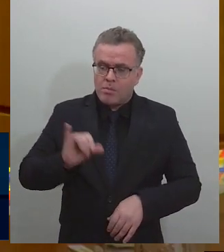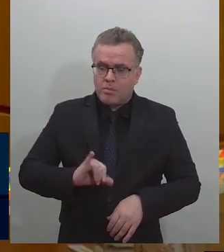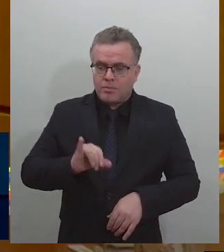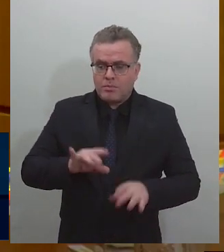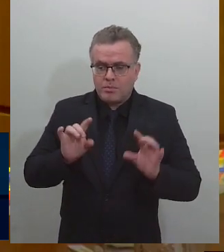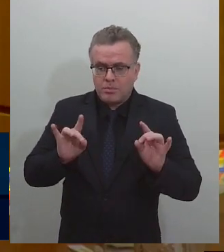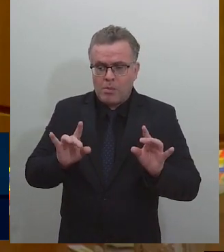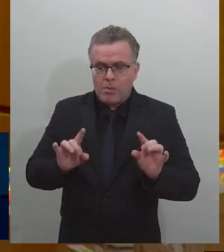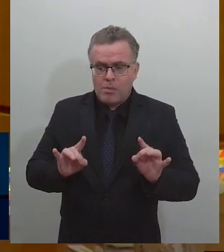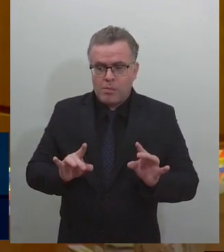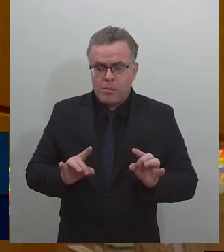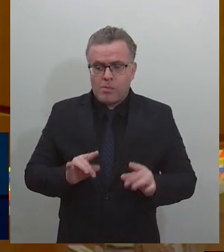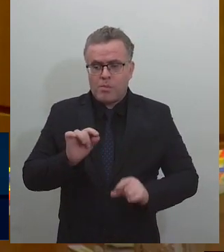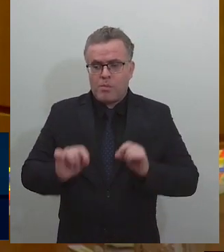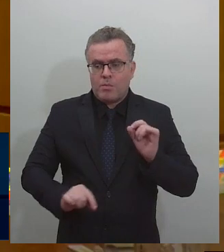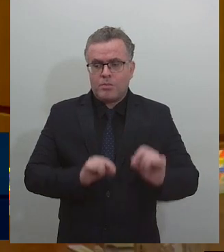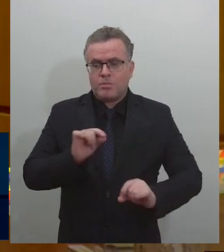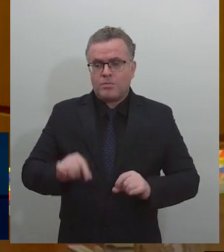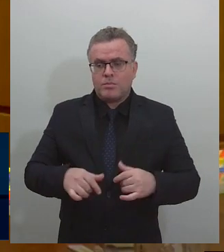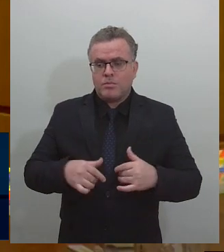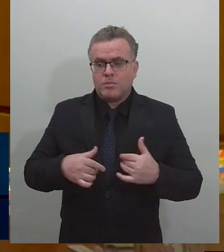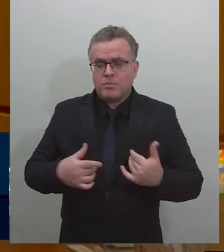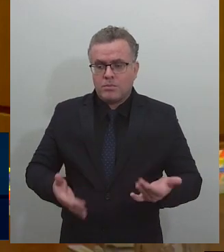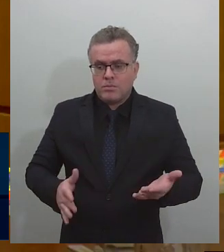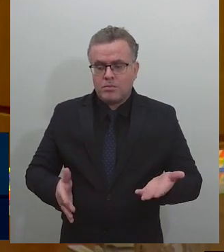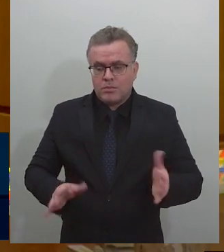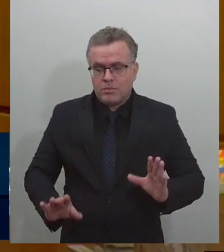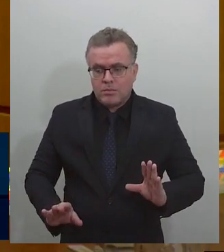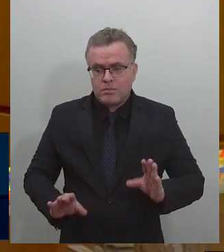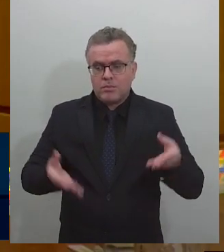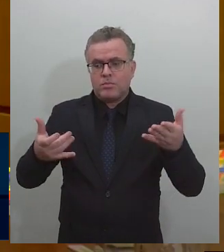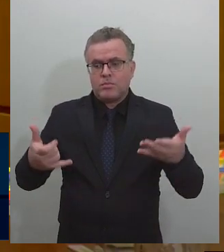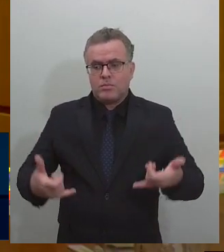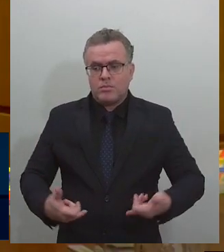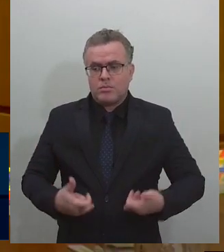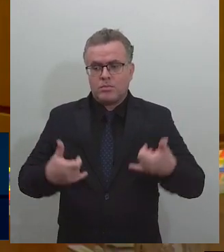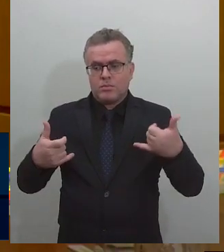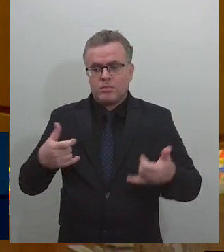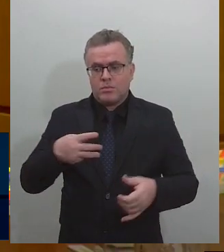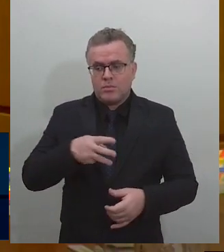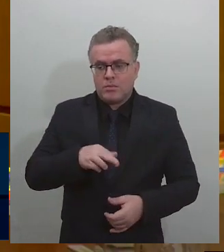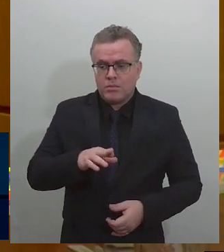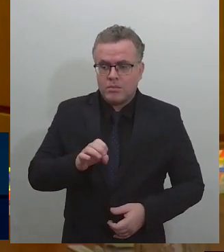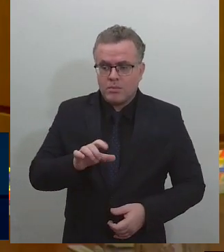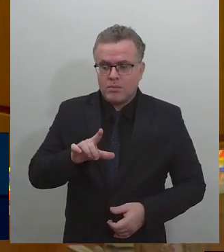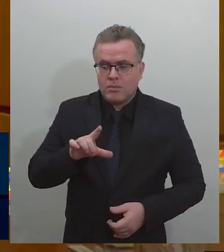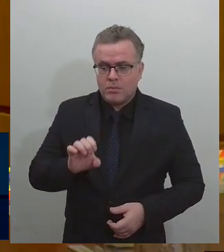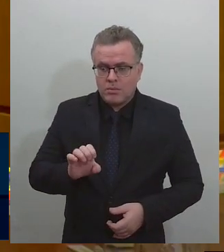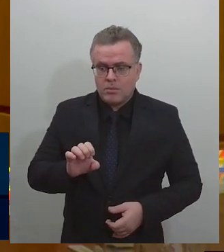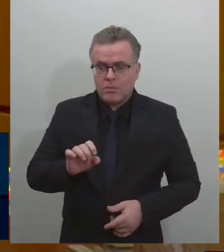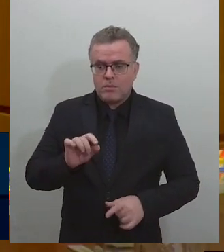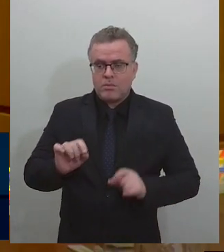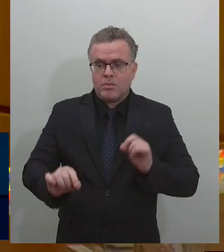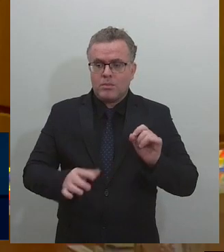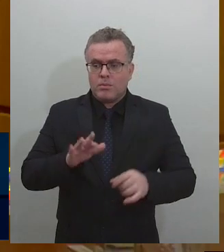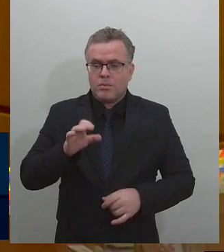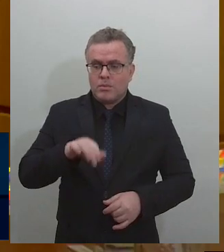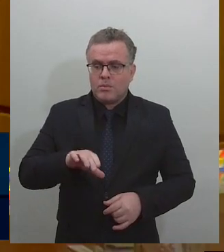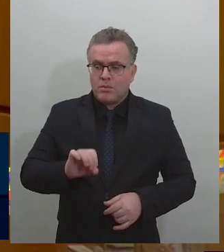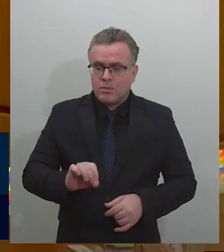a celebração do aniversário de Marielle Franco no Centro de Artes da Maré.